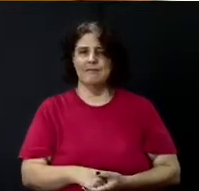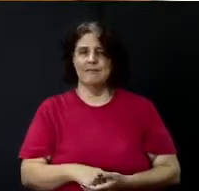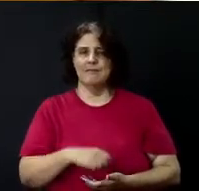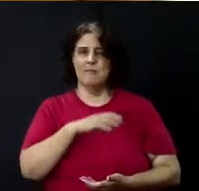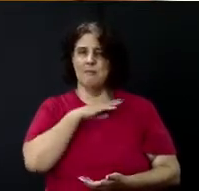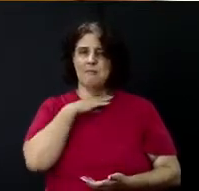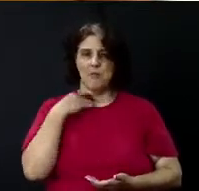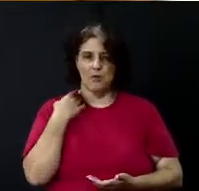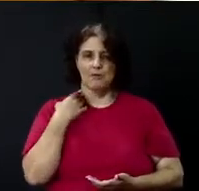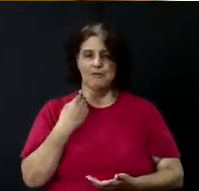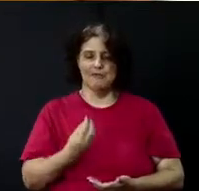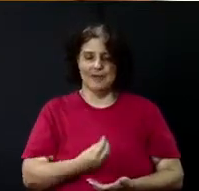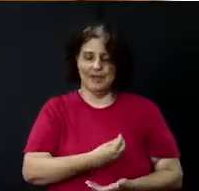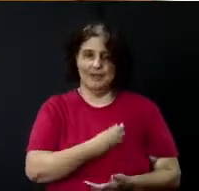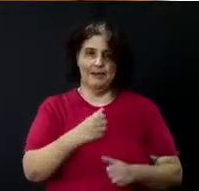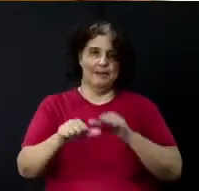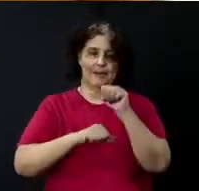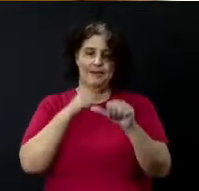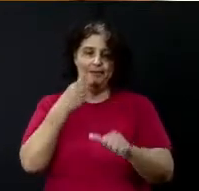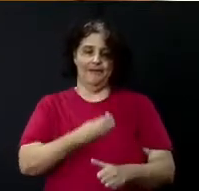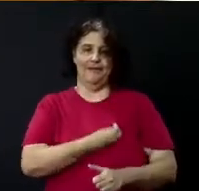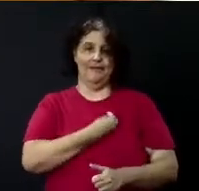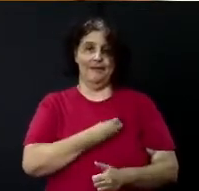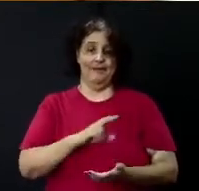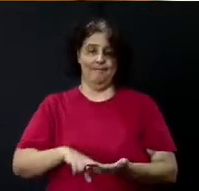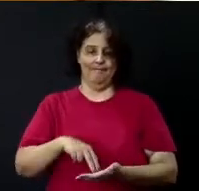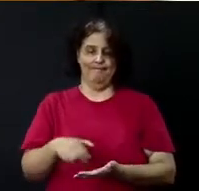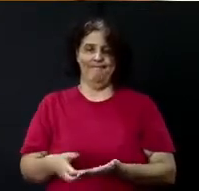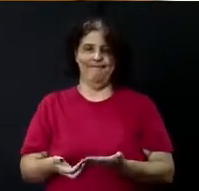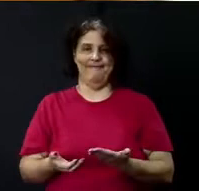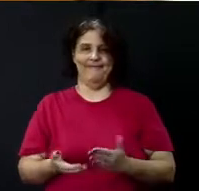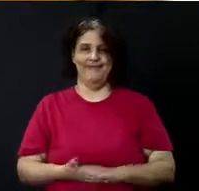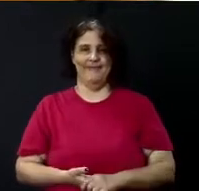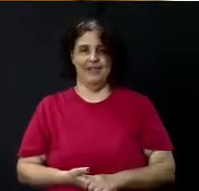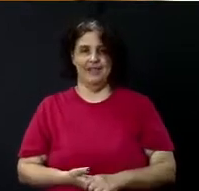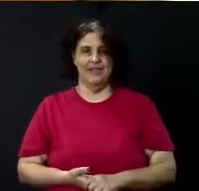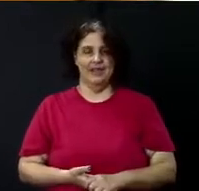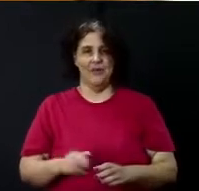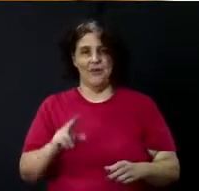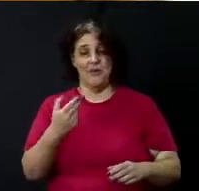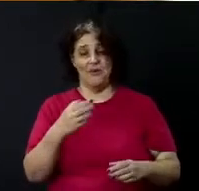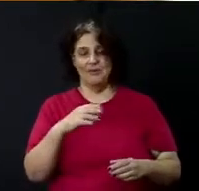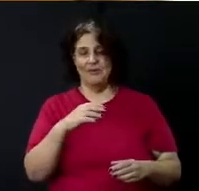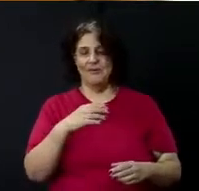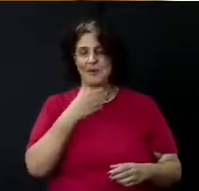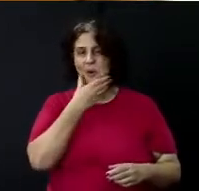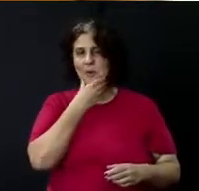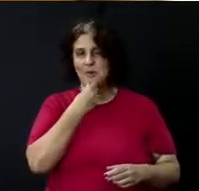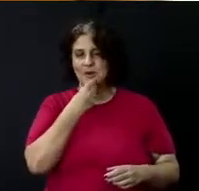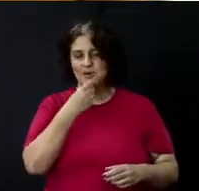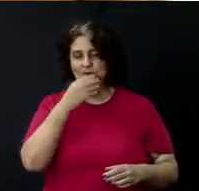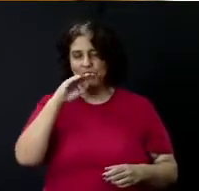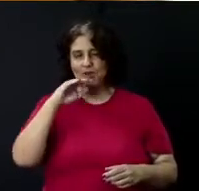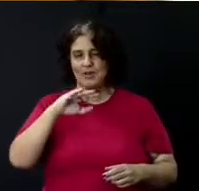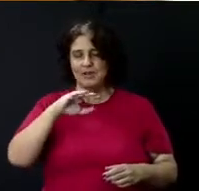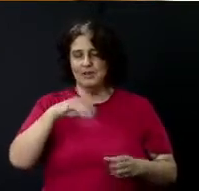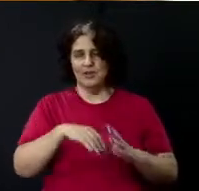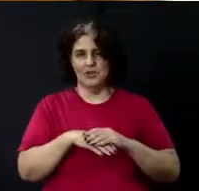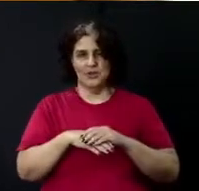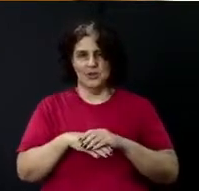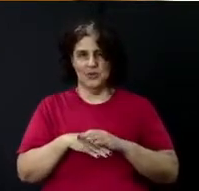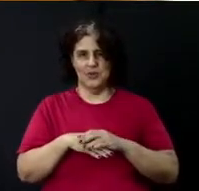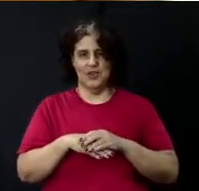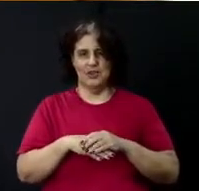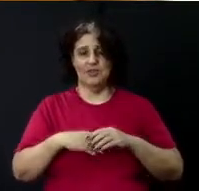que vive, um doente que fica curado. Então esse é o antes. O